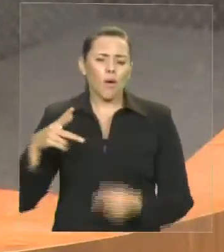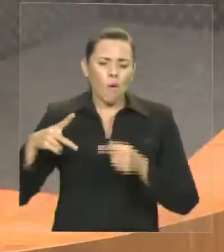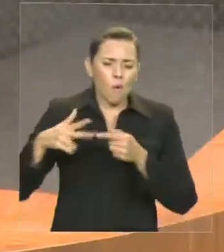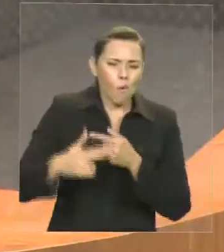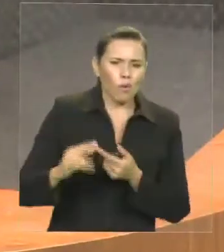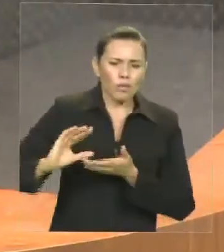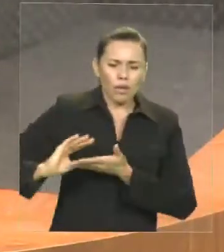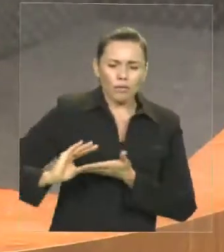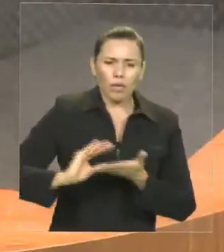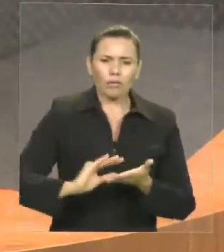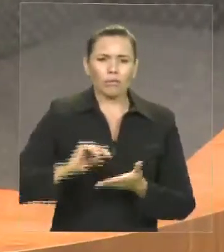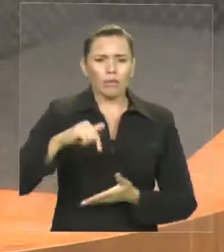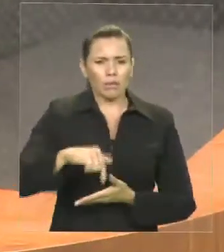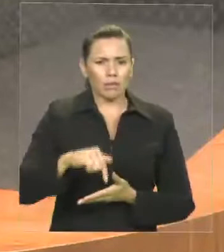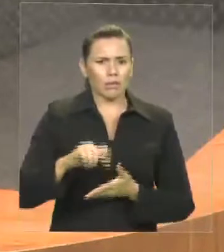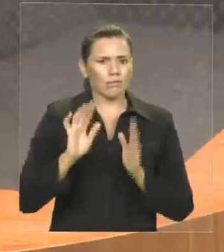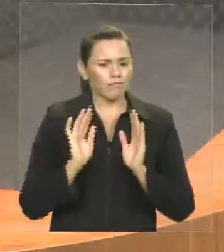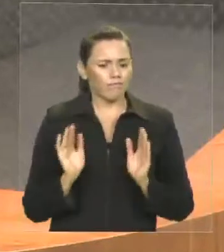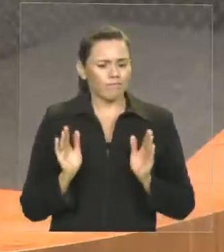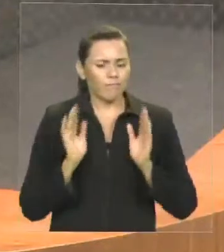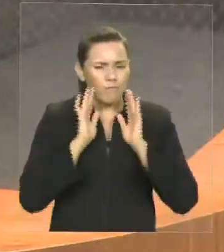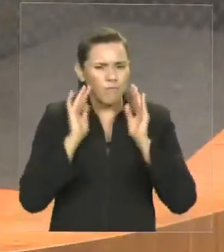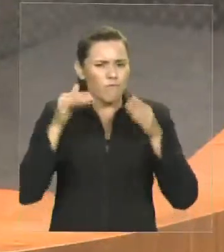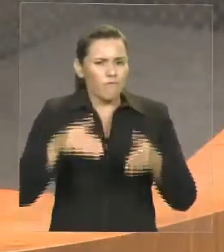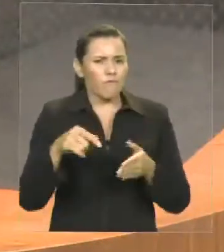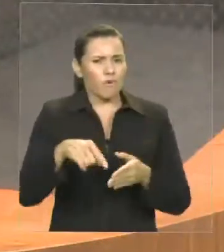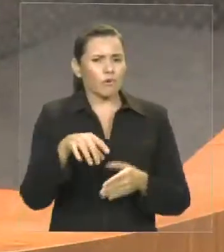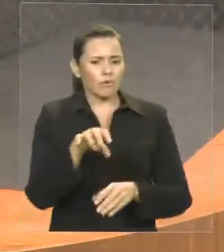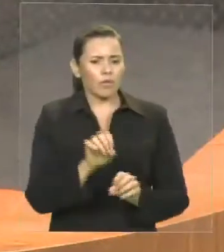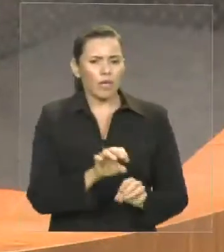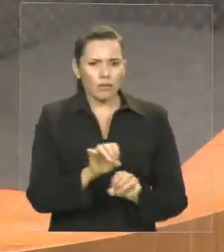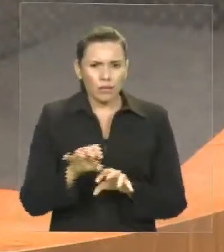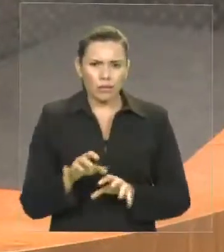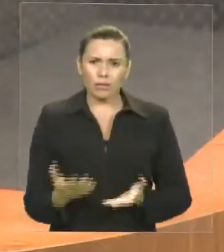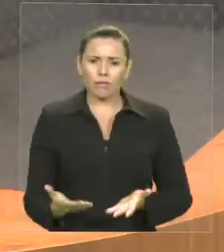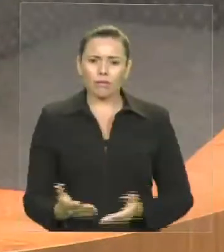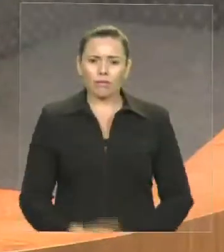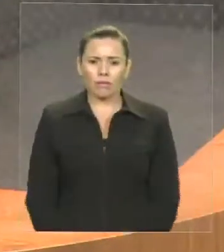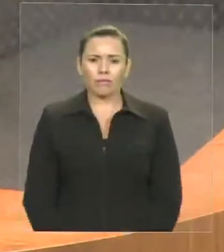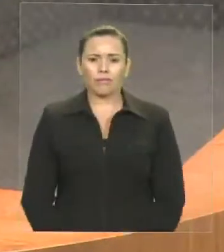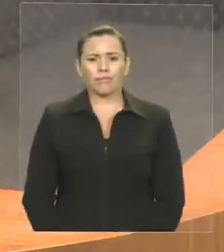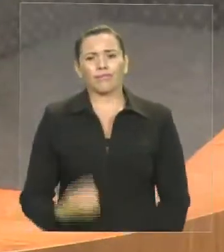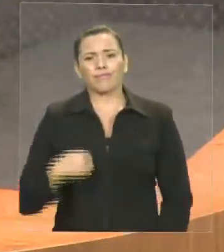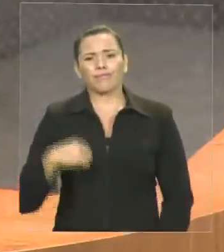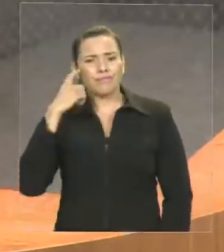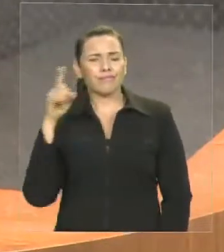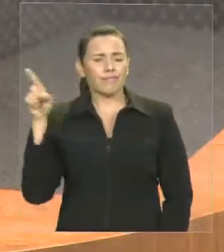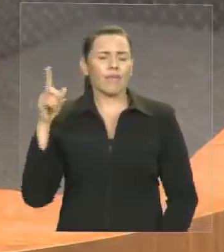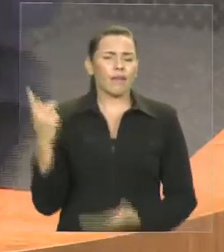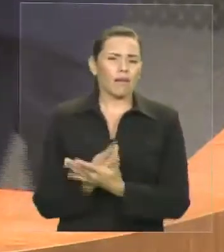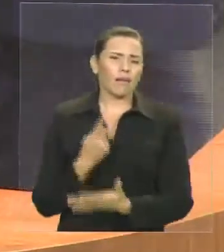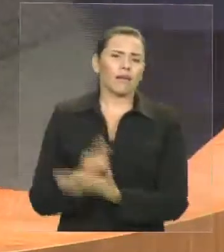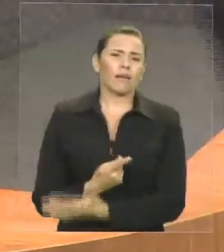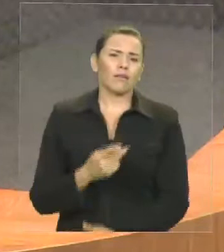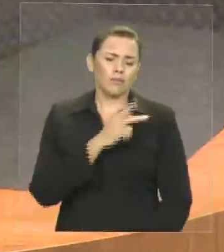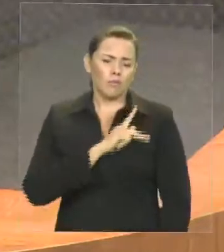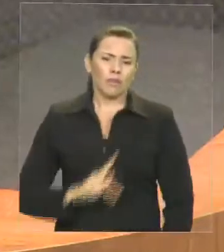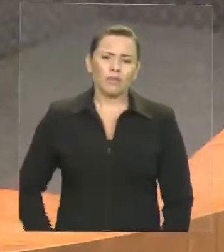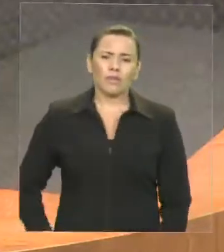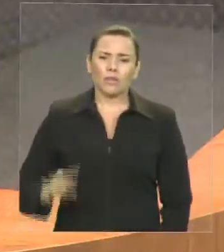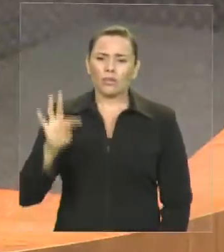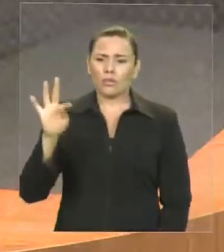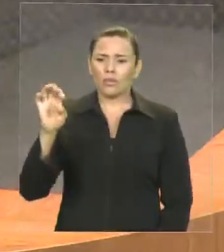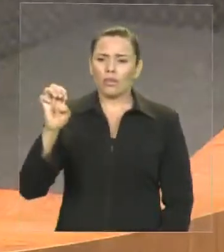feito com o país. Também pudera. Um governo que começou da forma que começou, é ilegítimo por natureza, não tem o reconhecimento